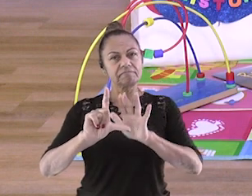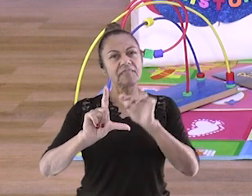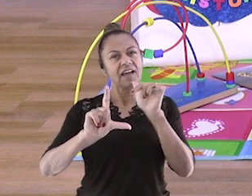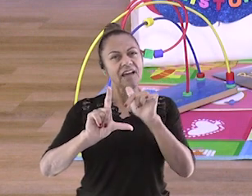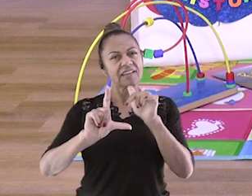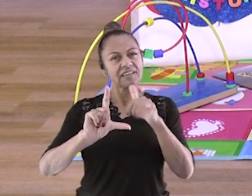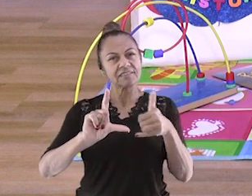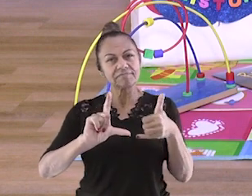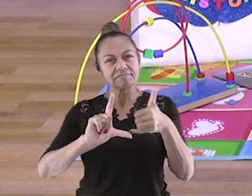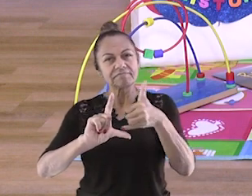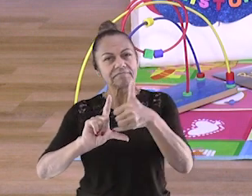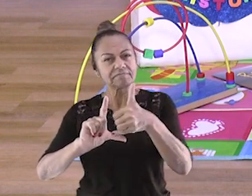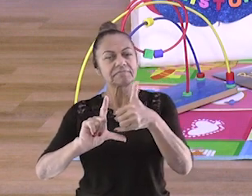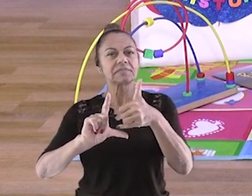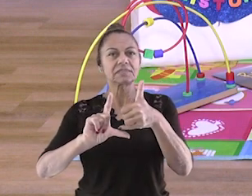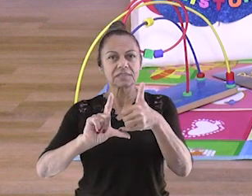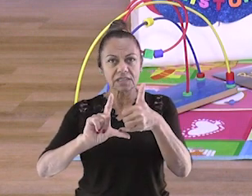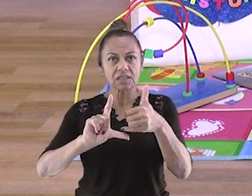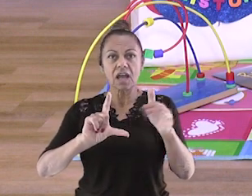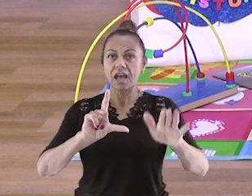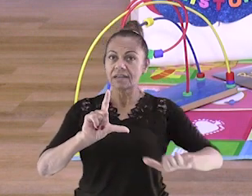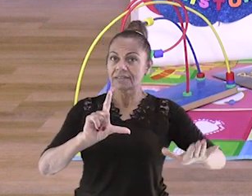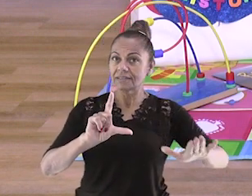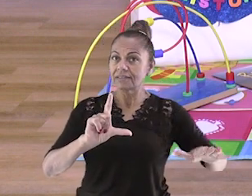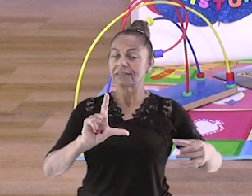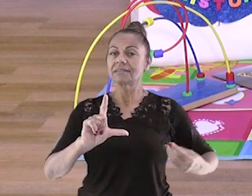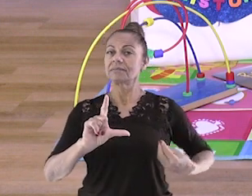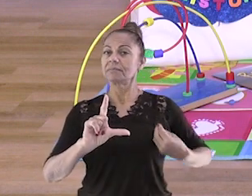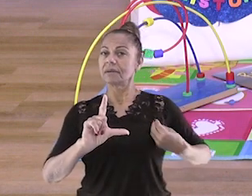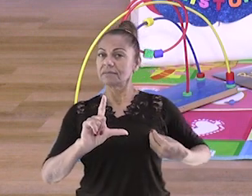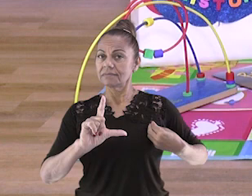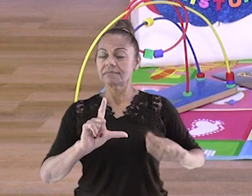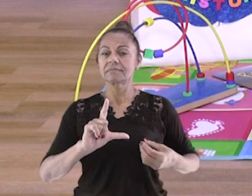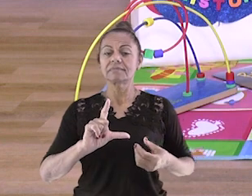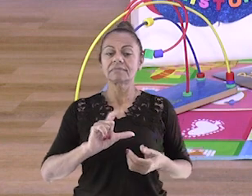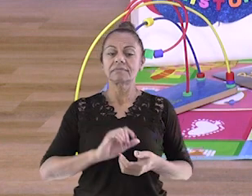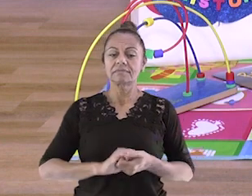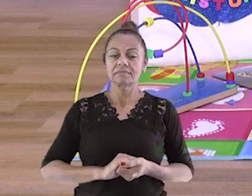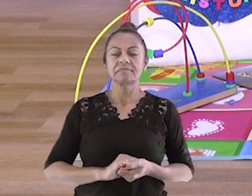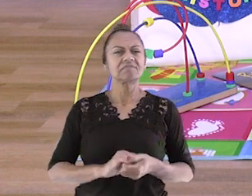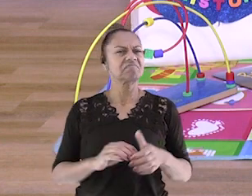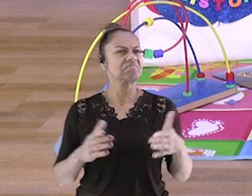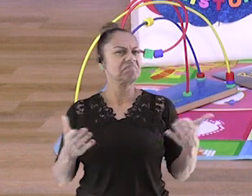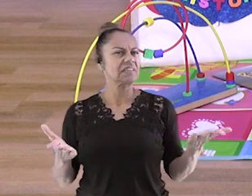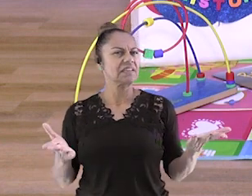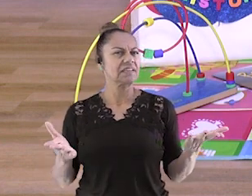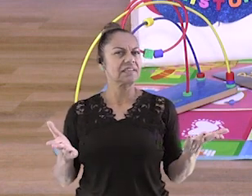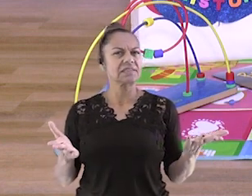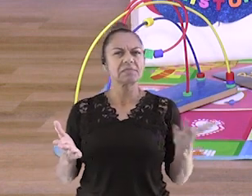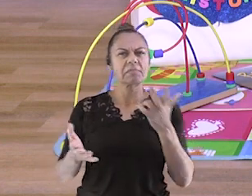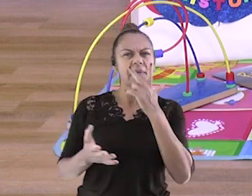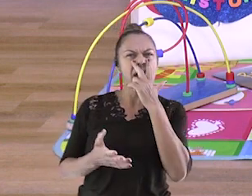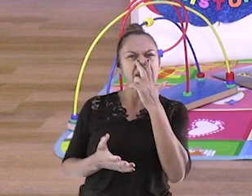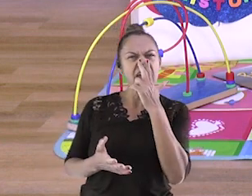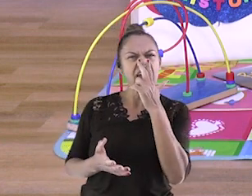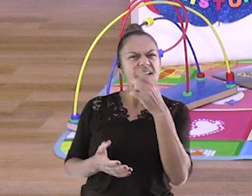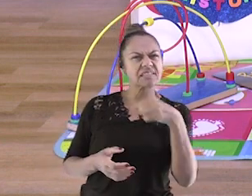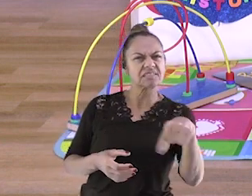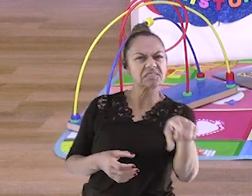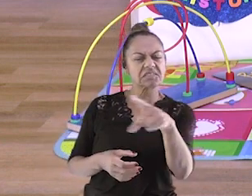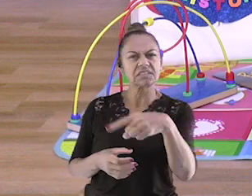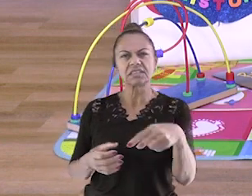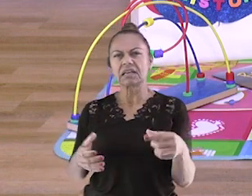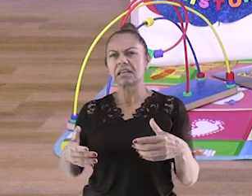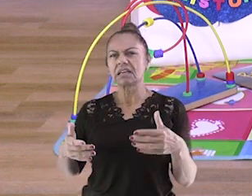criança está aqui participando. Olha, tô achando vocês aí de casa meio desanimados,